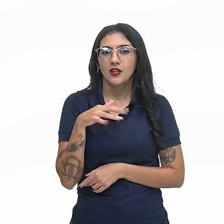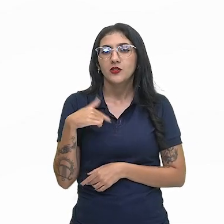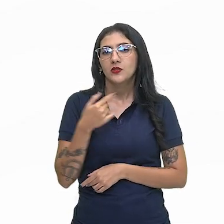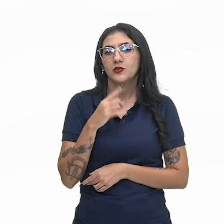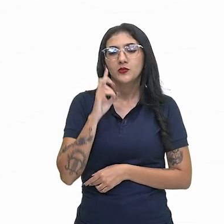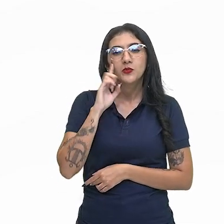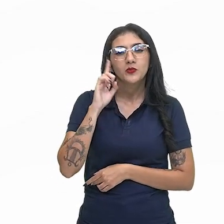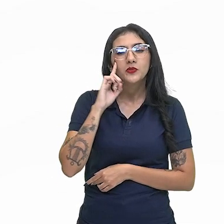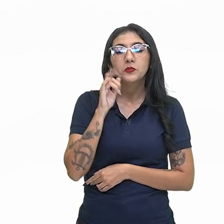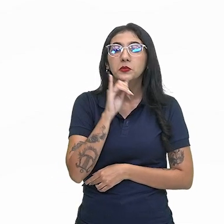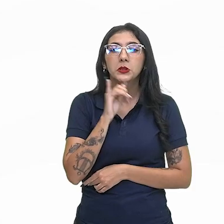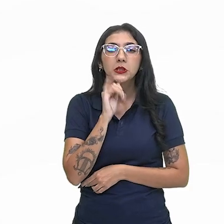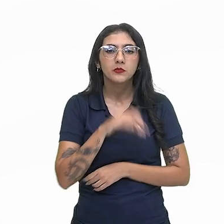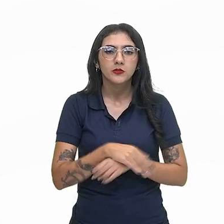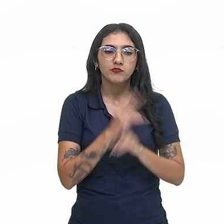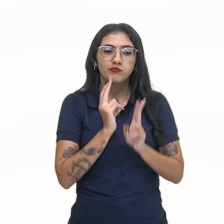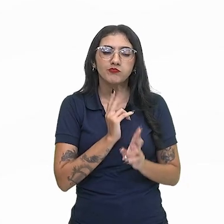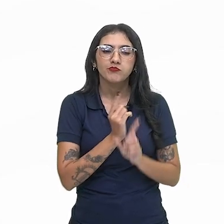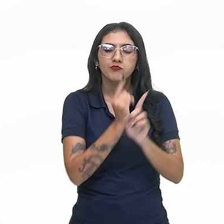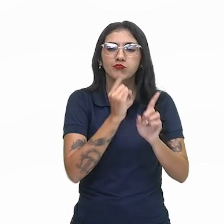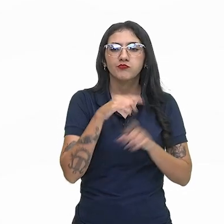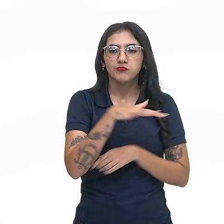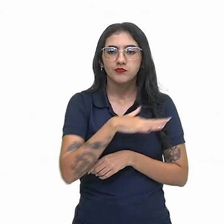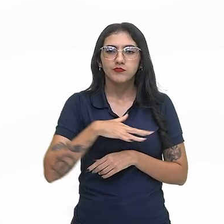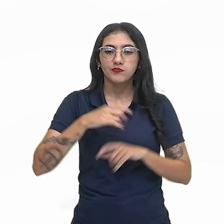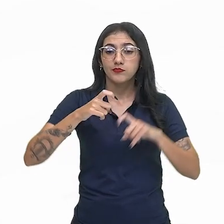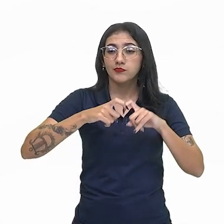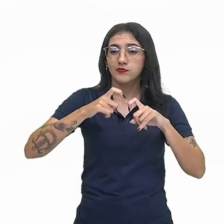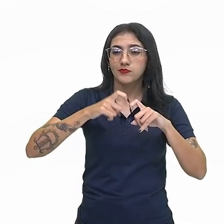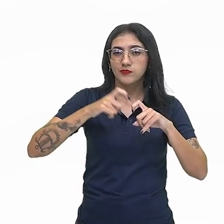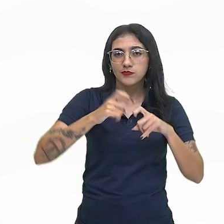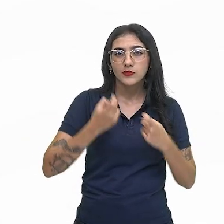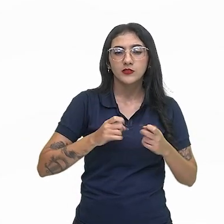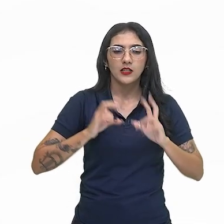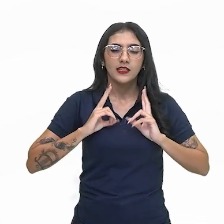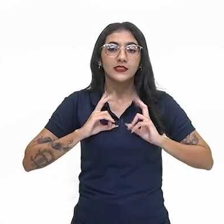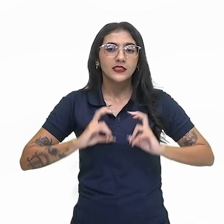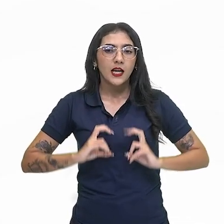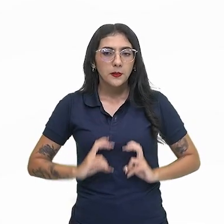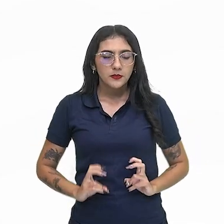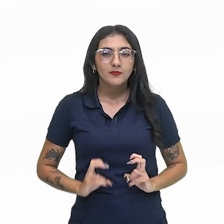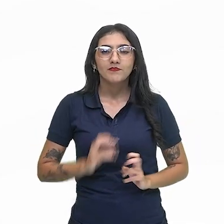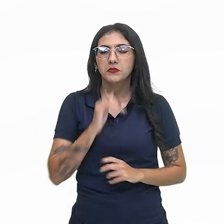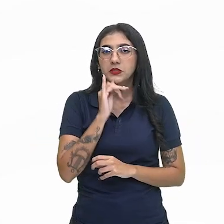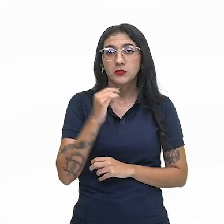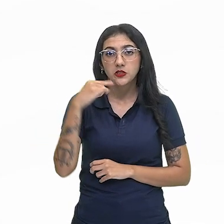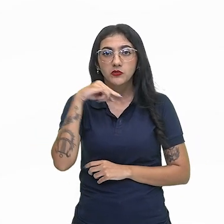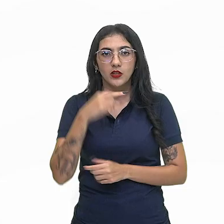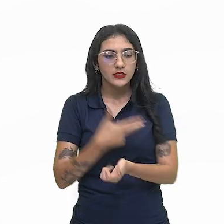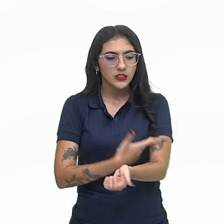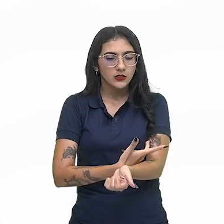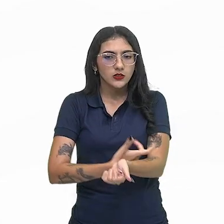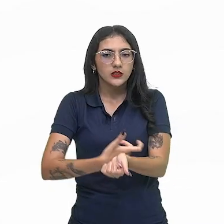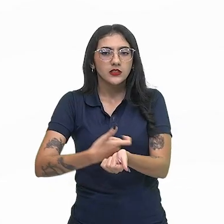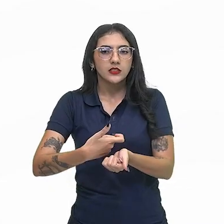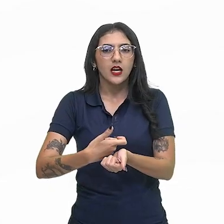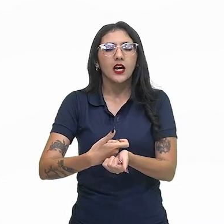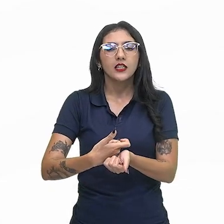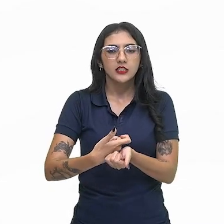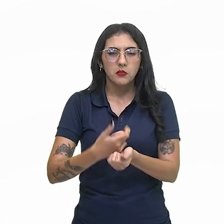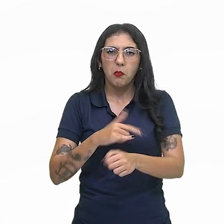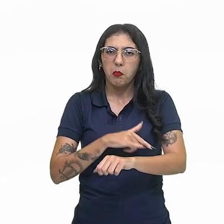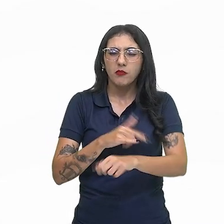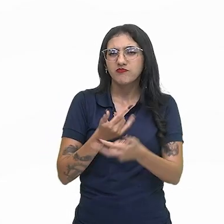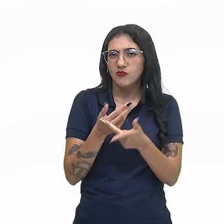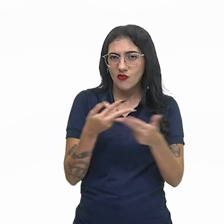por exemplo, nos diagnósticos médicos, nos exames laboratoriais. Então, quando você vai fazer um exame de sangue, um exame de urina,